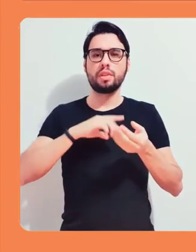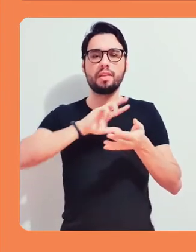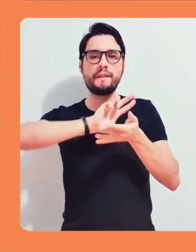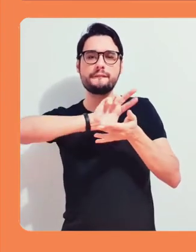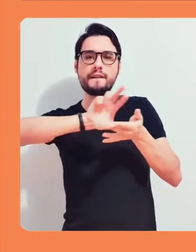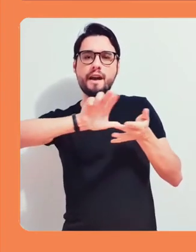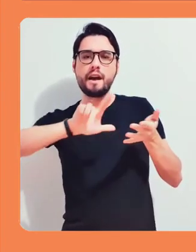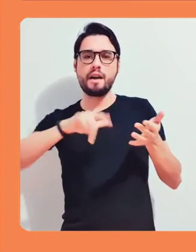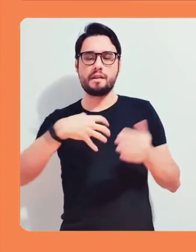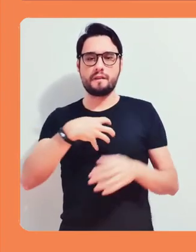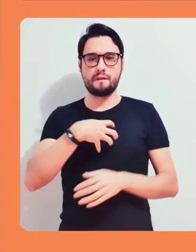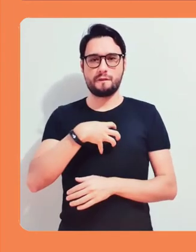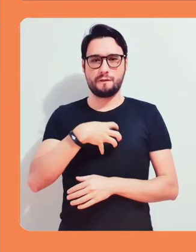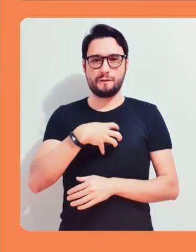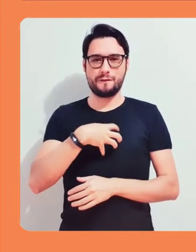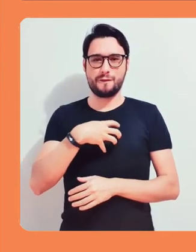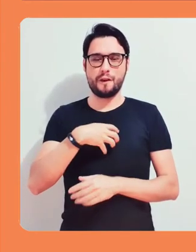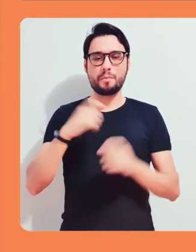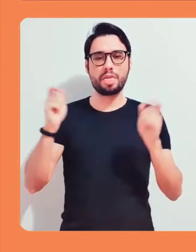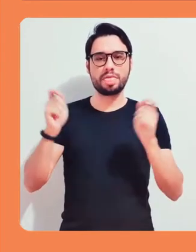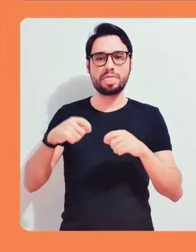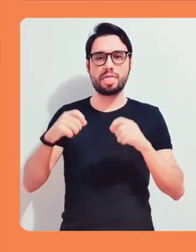remotos, dentro do Moodle.